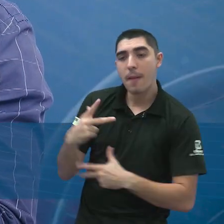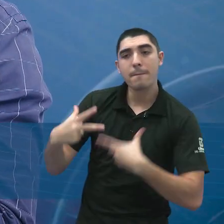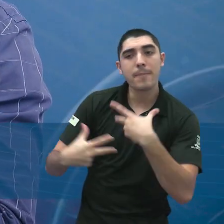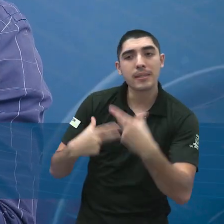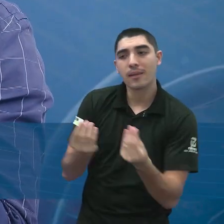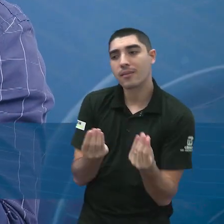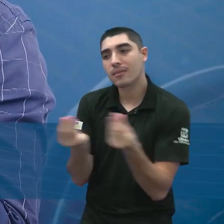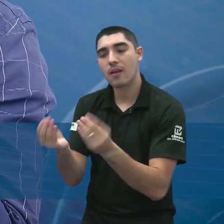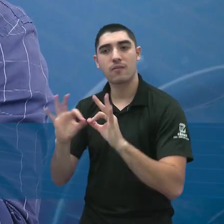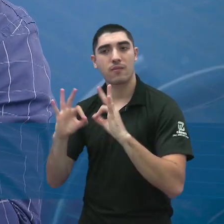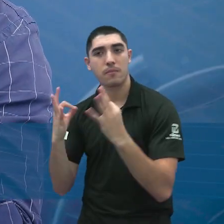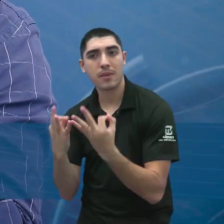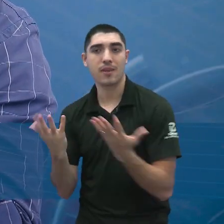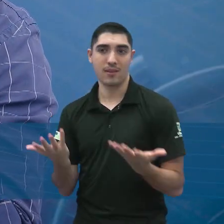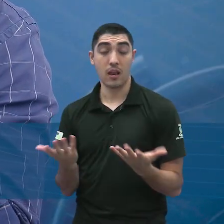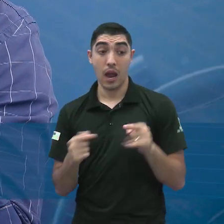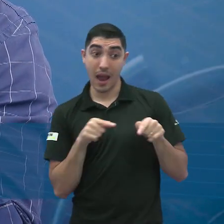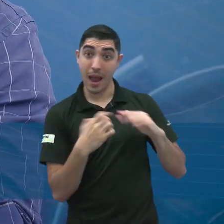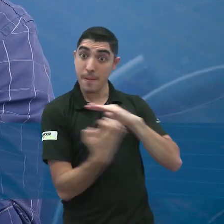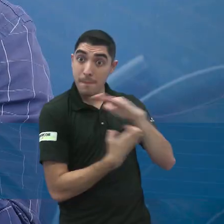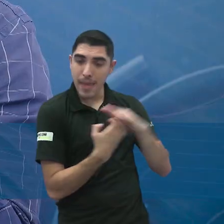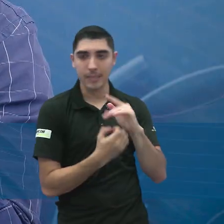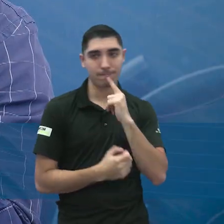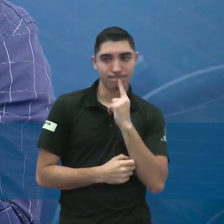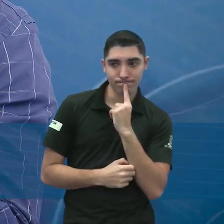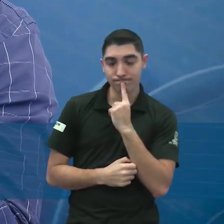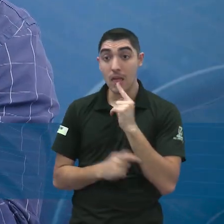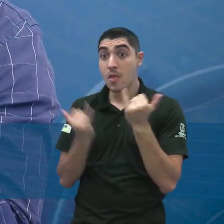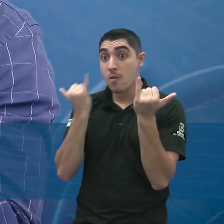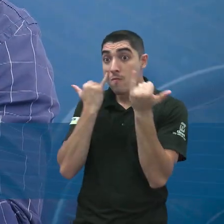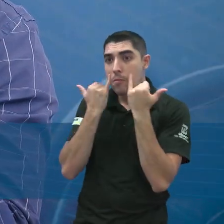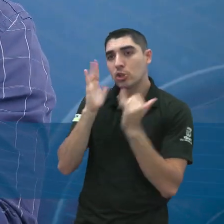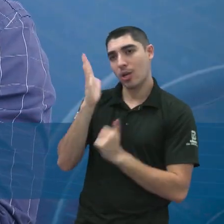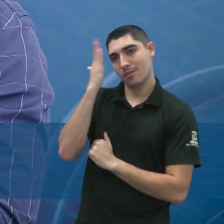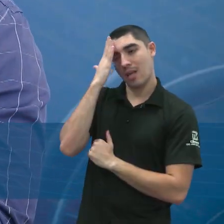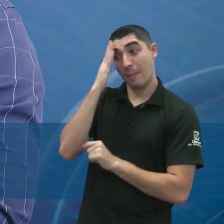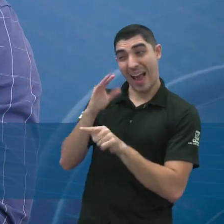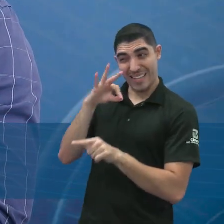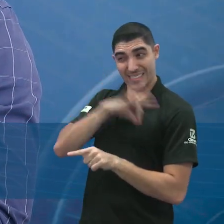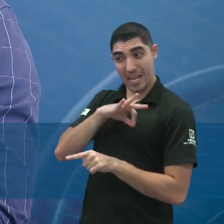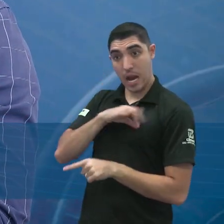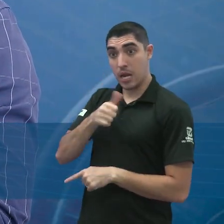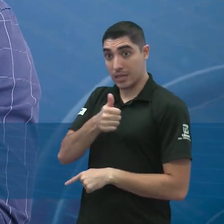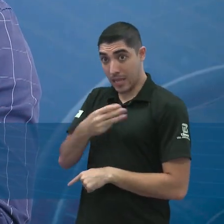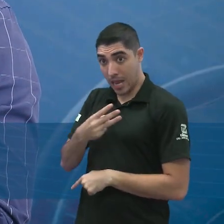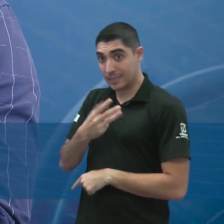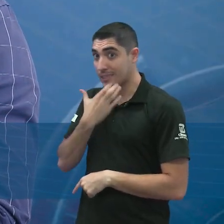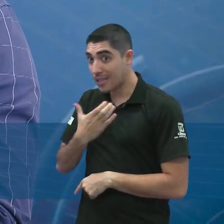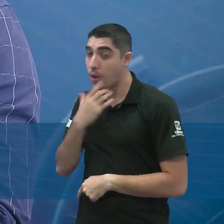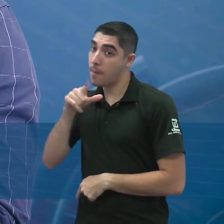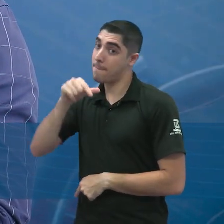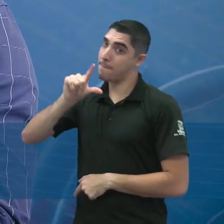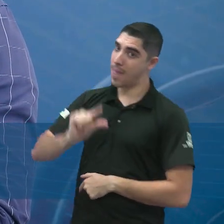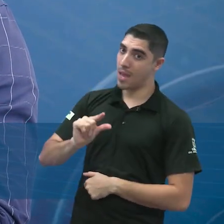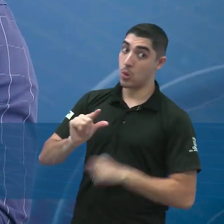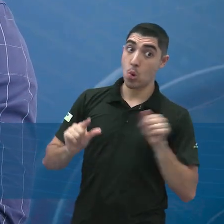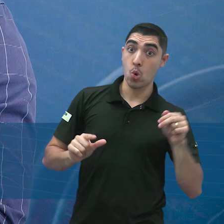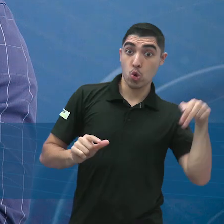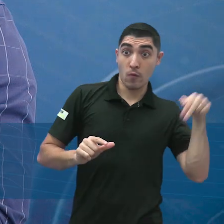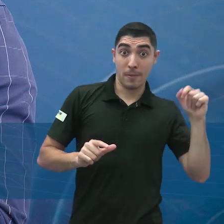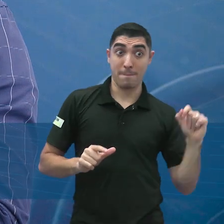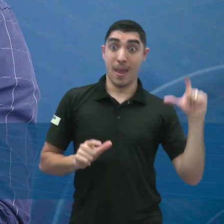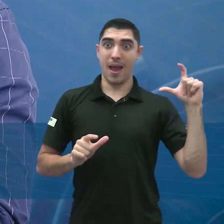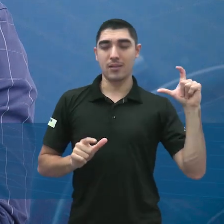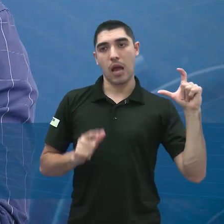toda a sua família. Então, as empresas têm que entender esses dados, conseguir jogar para dentro da empresa dela ofertas